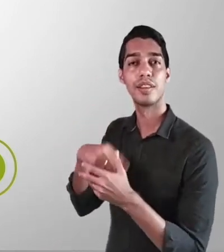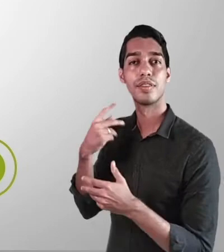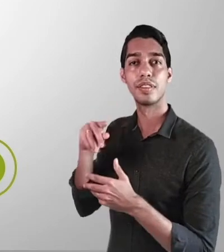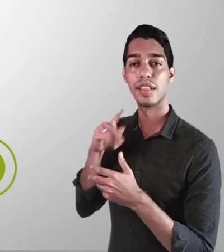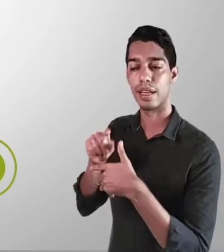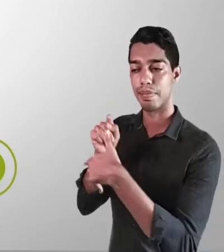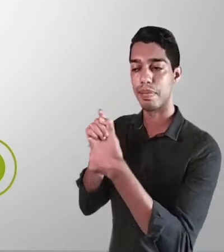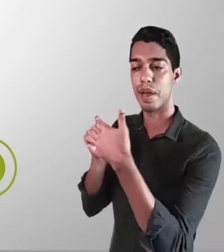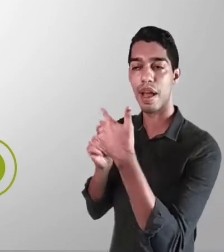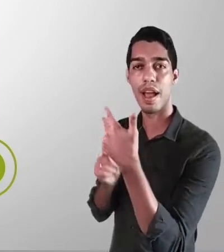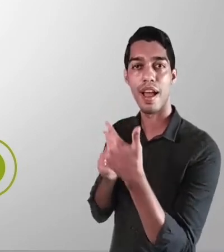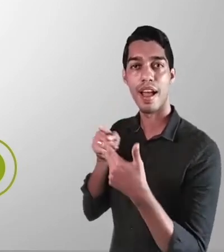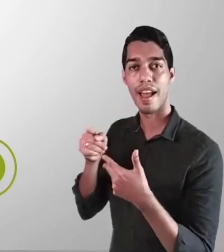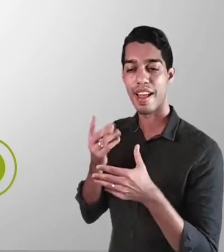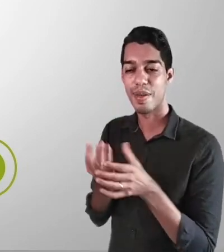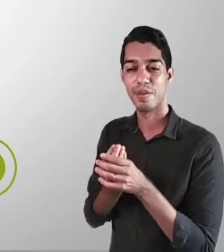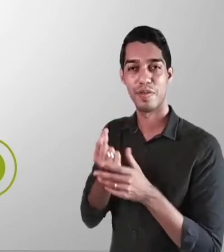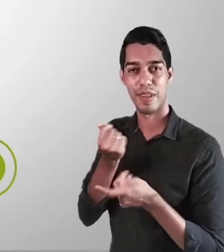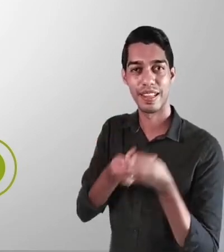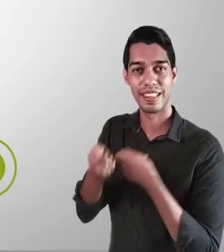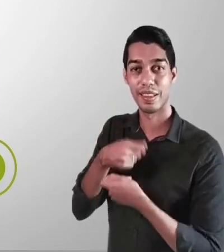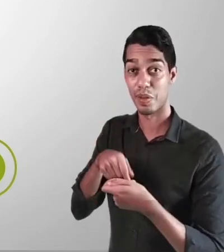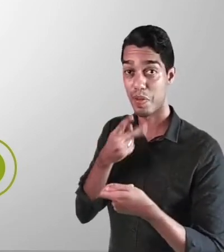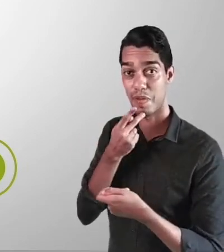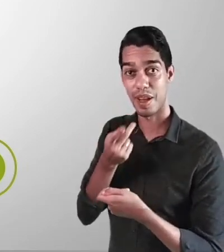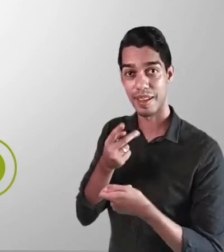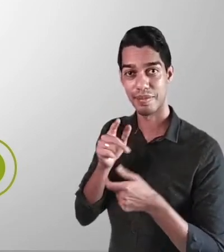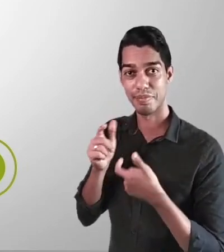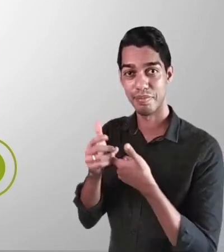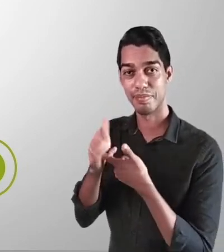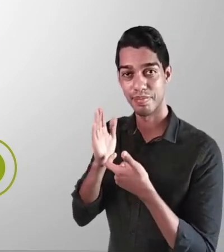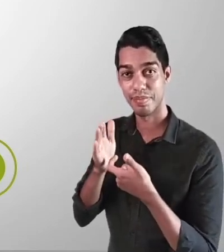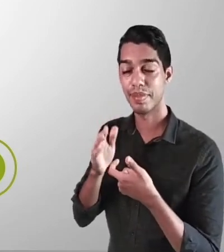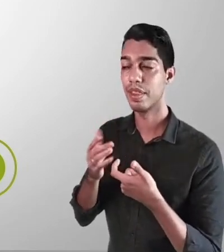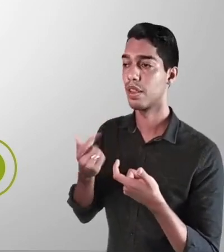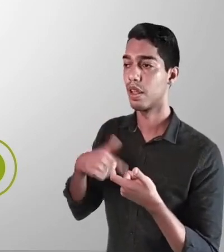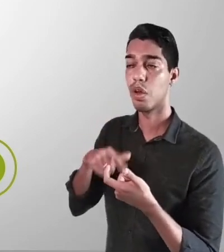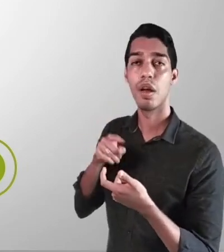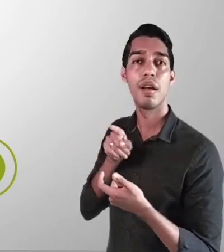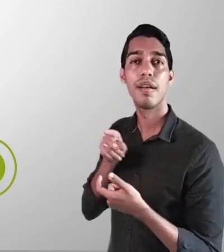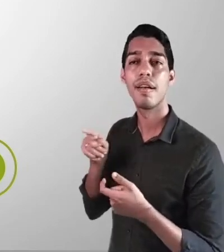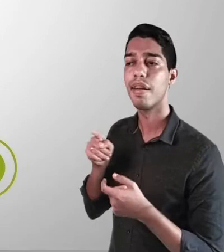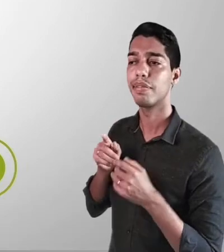totalmente daquilo que nós chamamos de inclusão financeira. Sequer movimentam essas contas com alguma